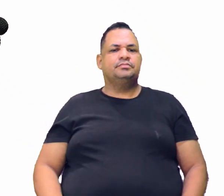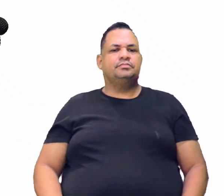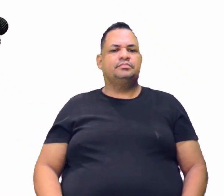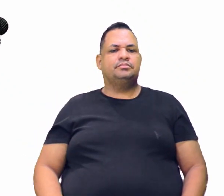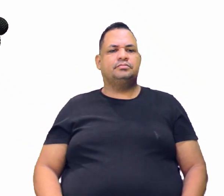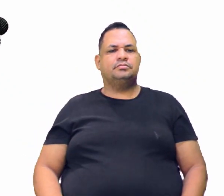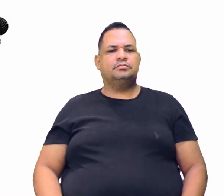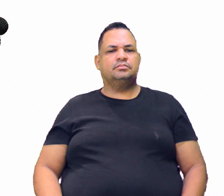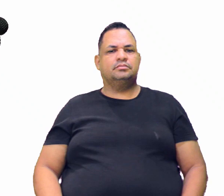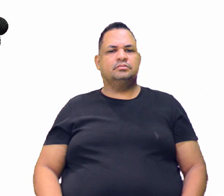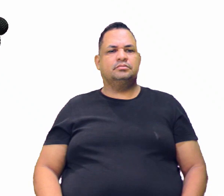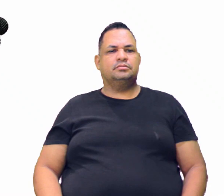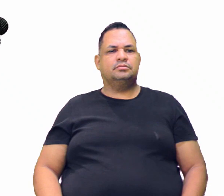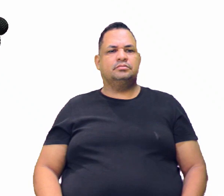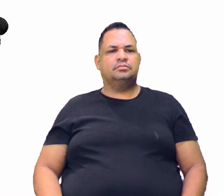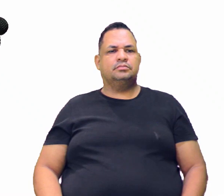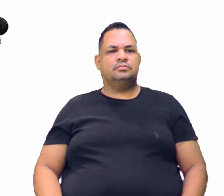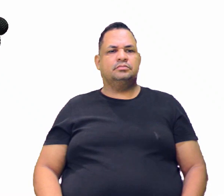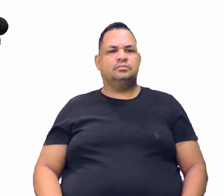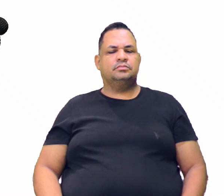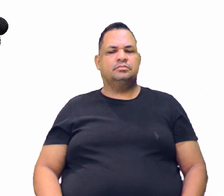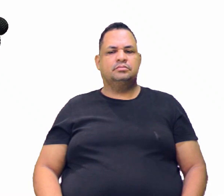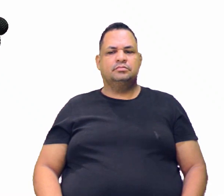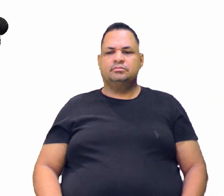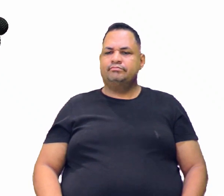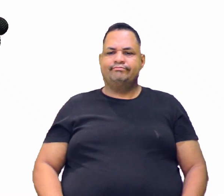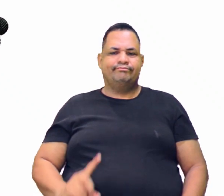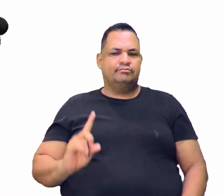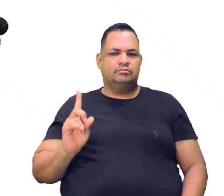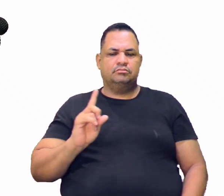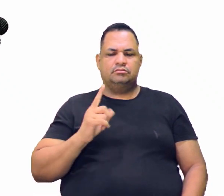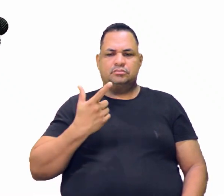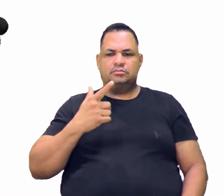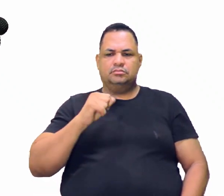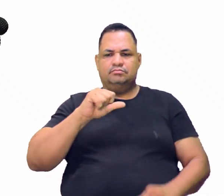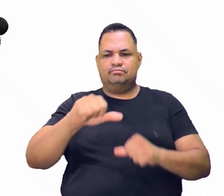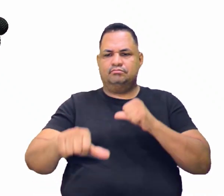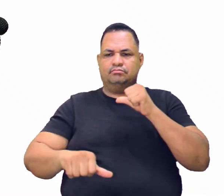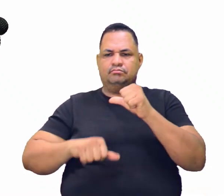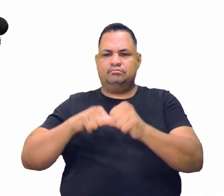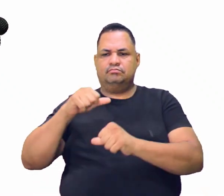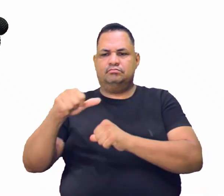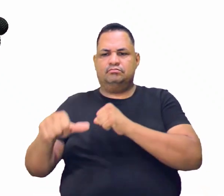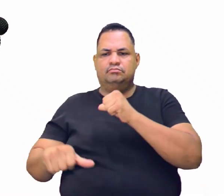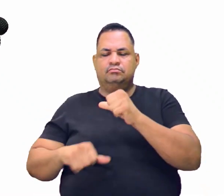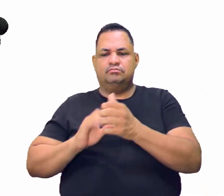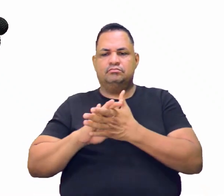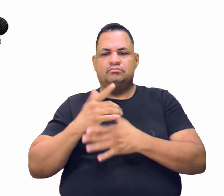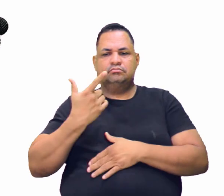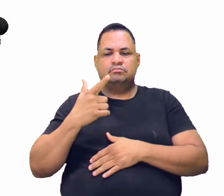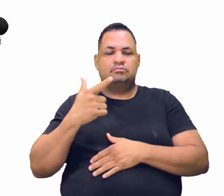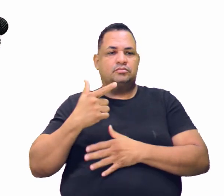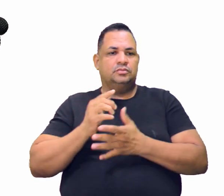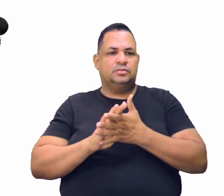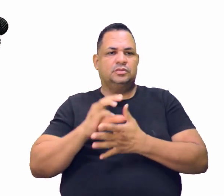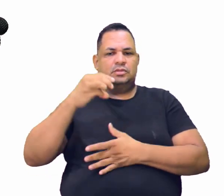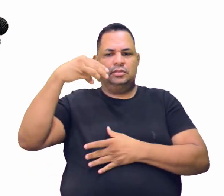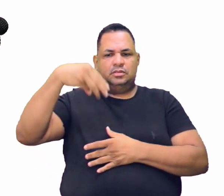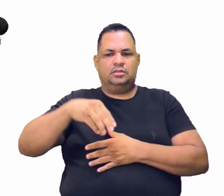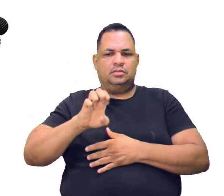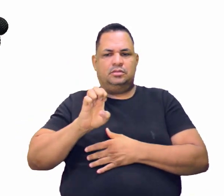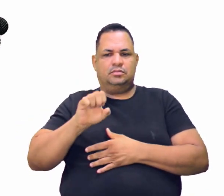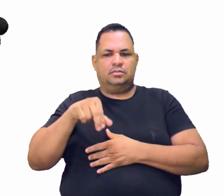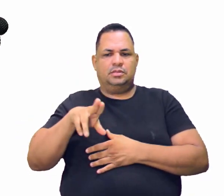Deus. Tá? Menos, invariável. Vamos lá. Não existe menos.